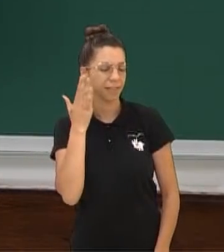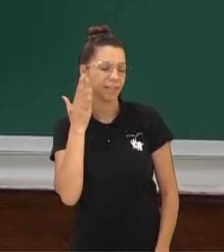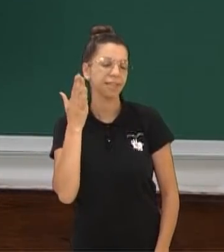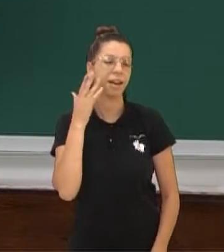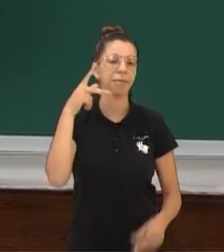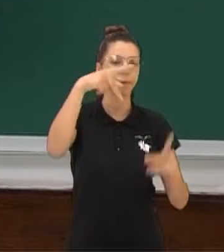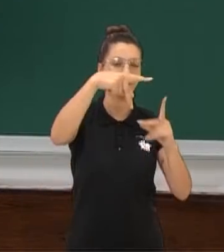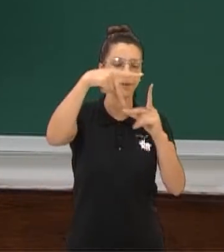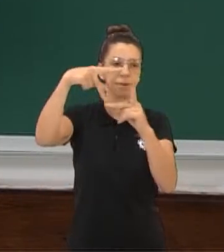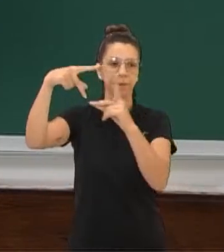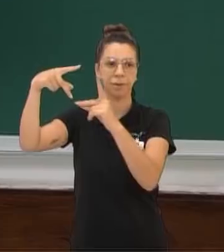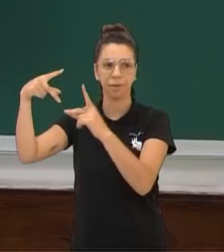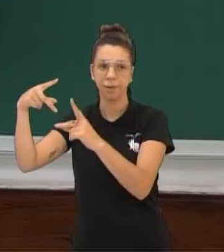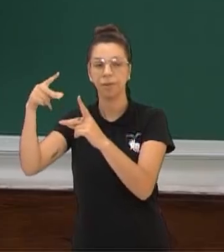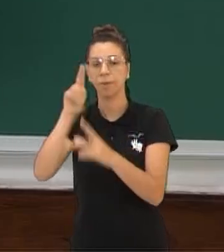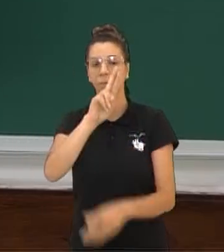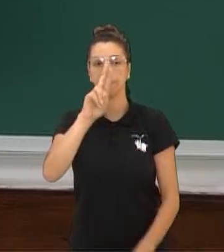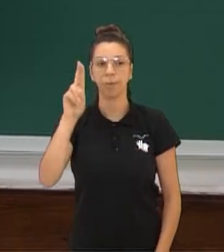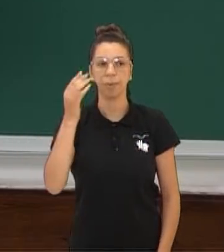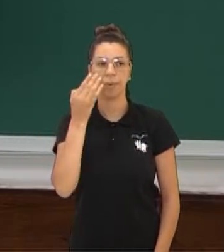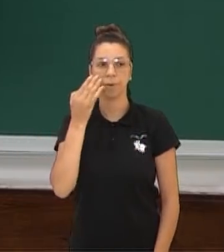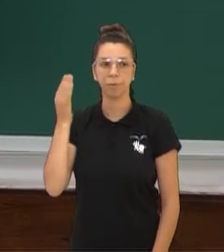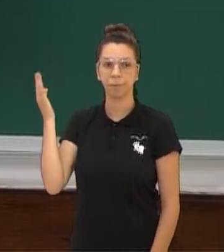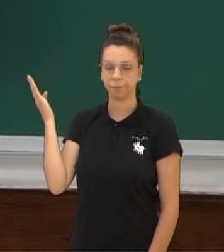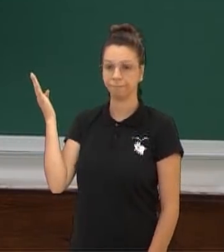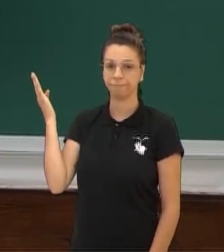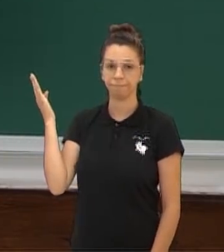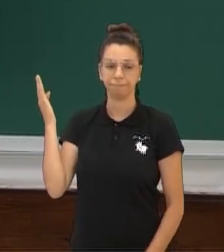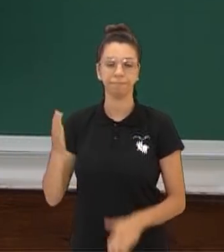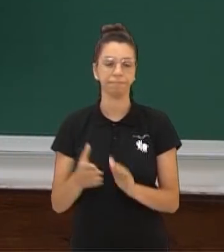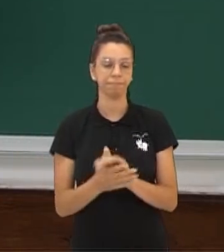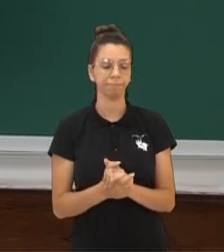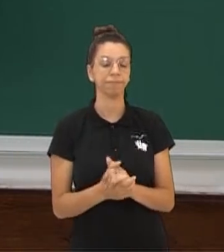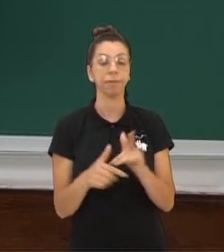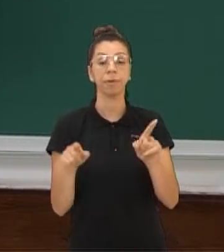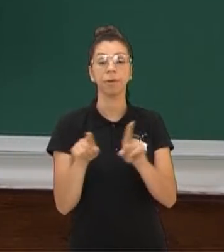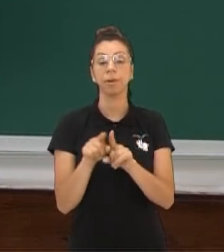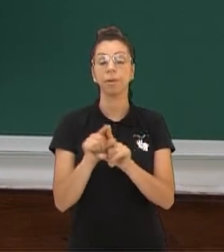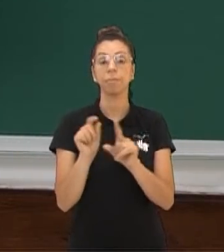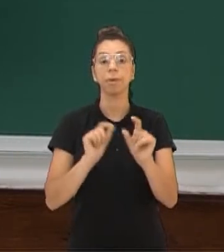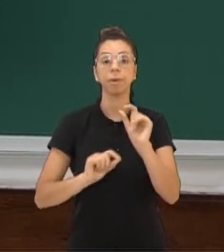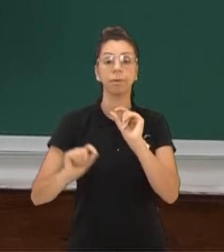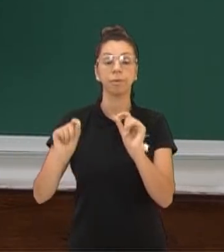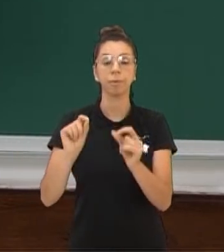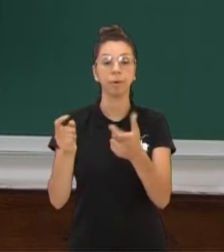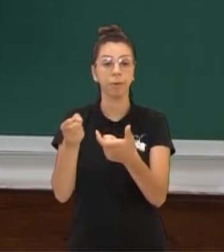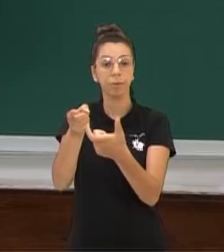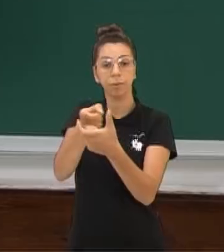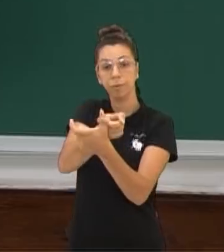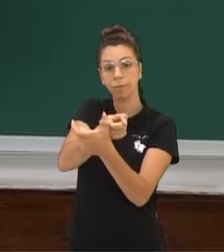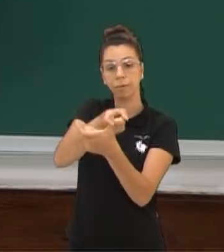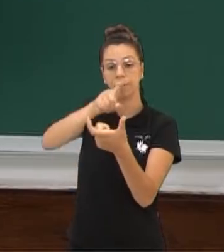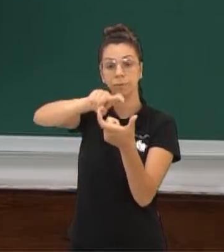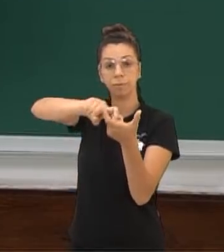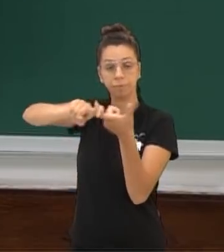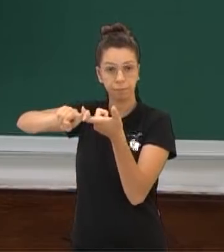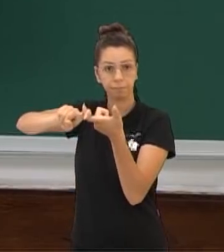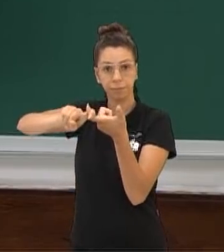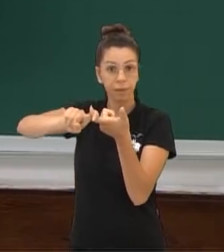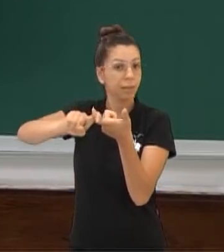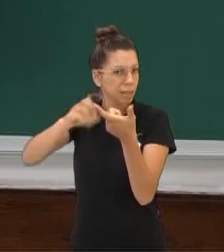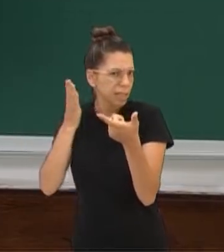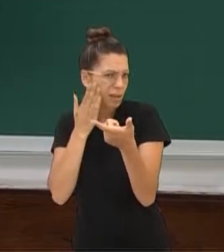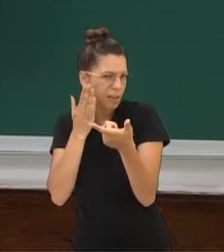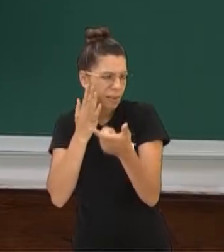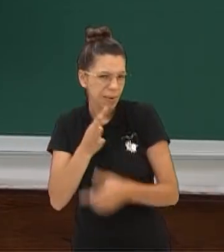Tirinha em inglês se chama comic strips. E vamos também estudar os sufixos e os prefixos. Ah, vocês sabem o